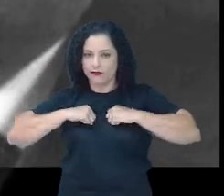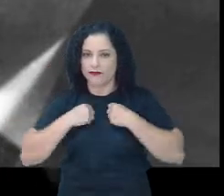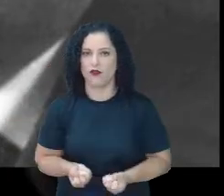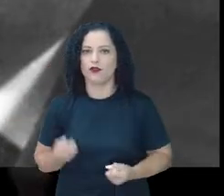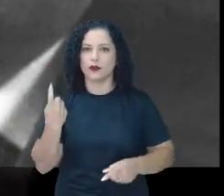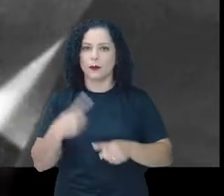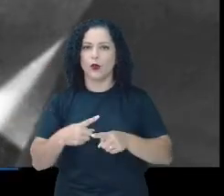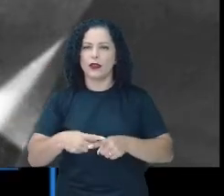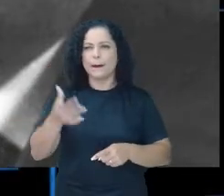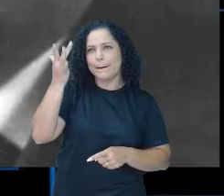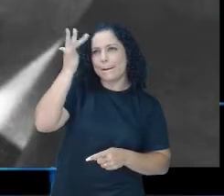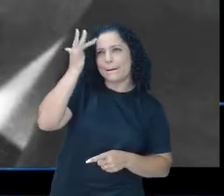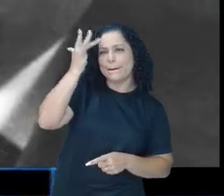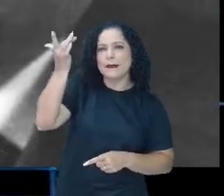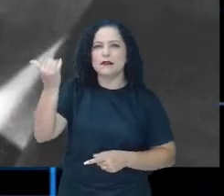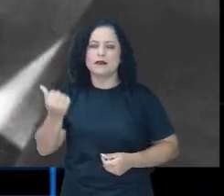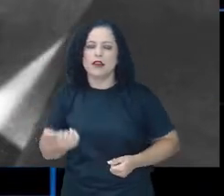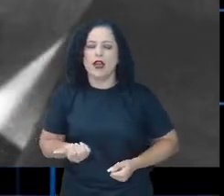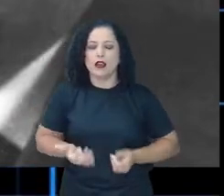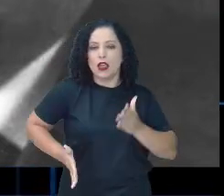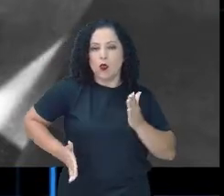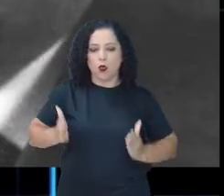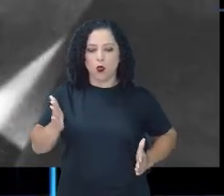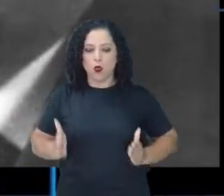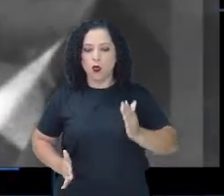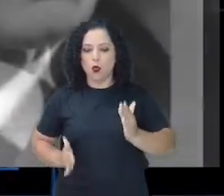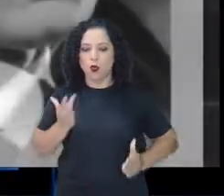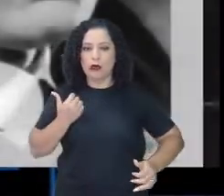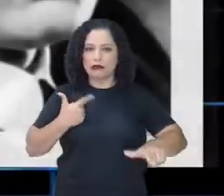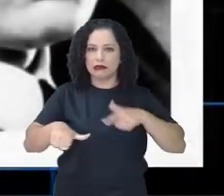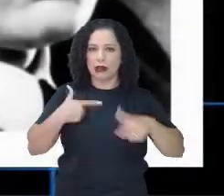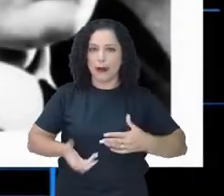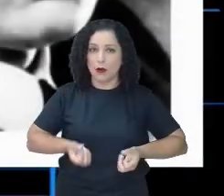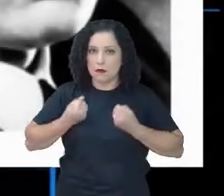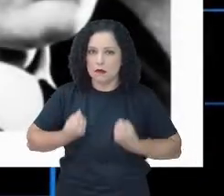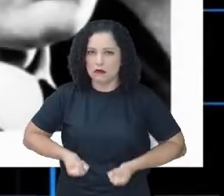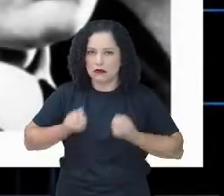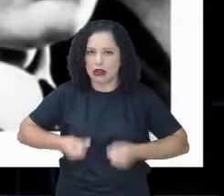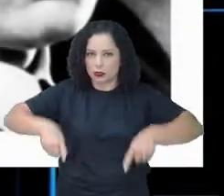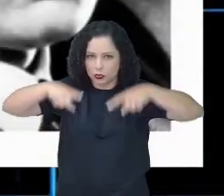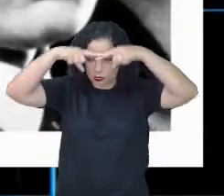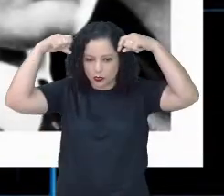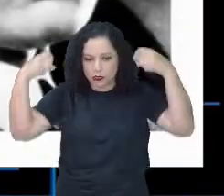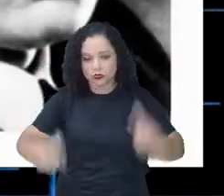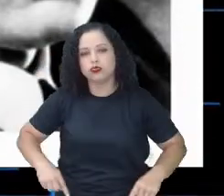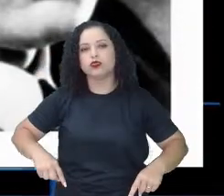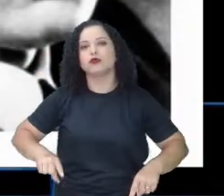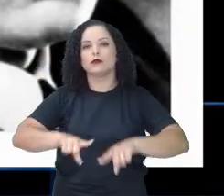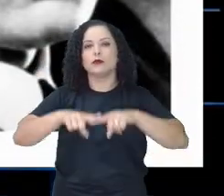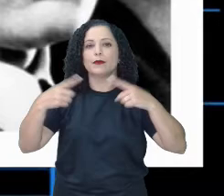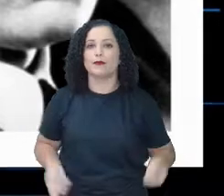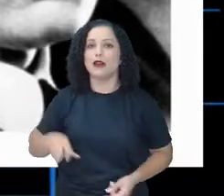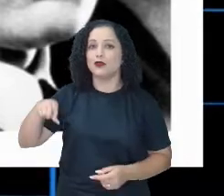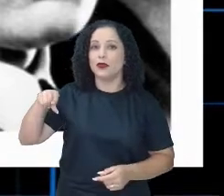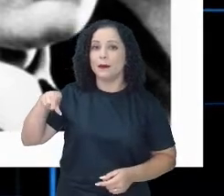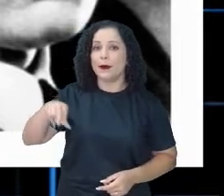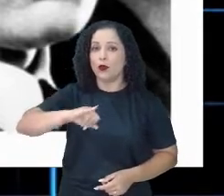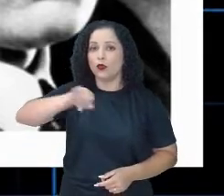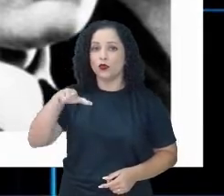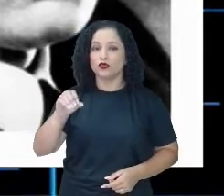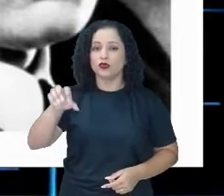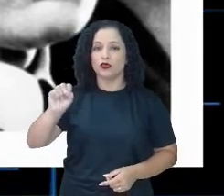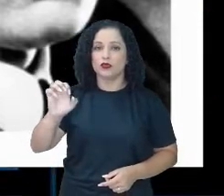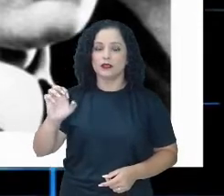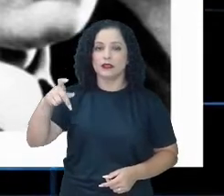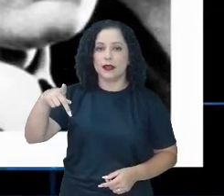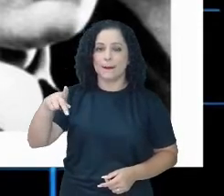robôs iriam fazer todo o trabalho difícil para os seres humanos. Mas foi Karl Capek, irmão de Joseph, que popularizou a palavra